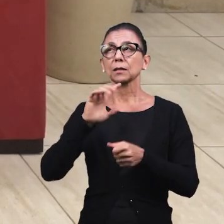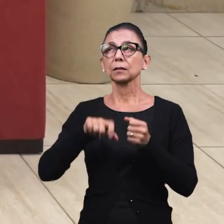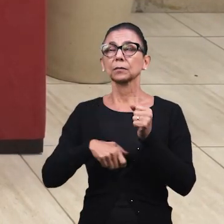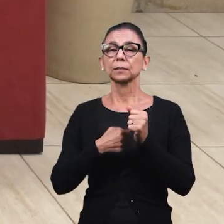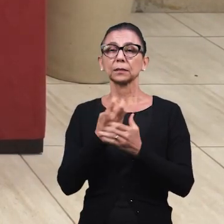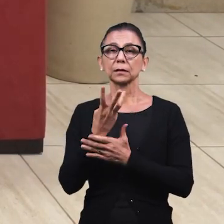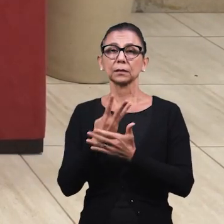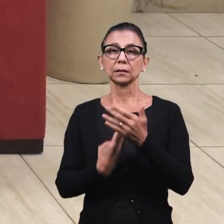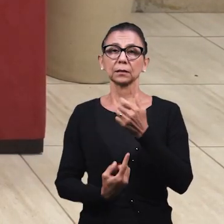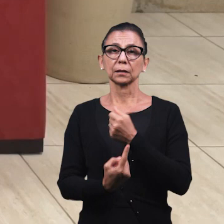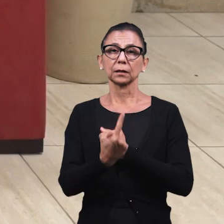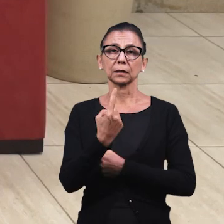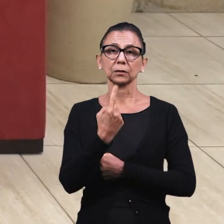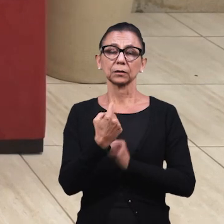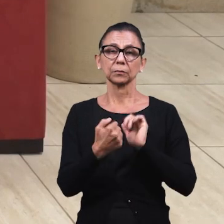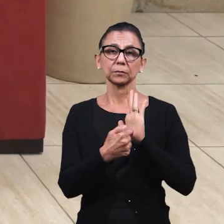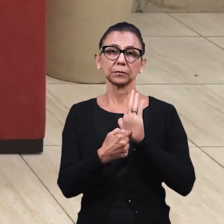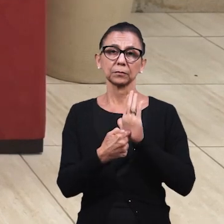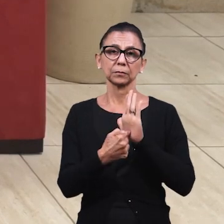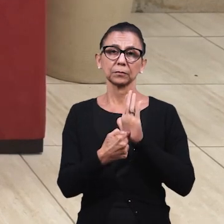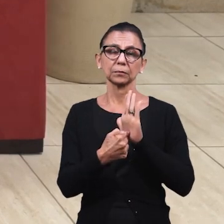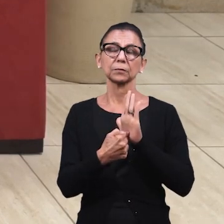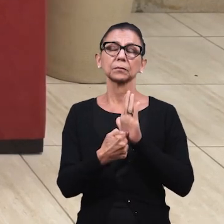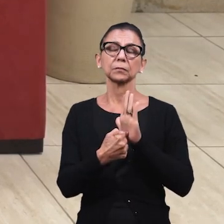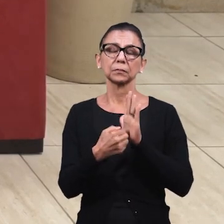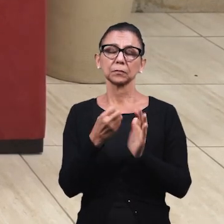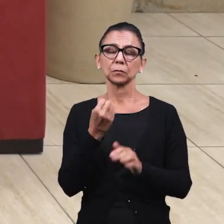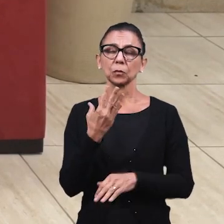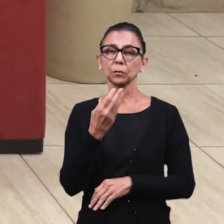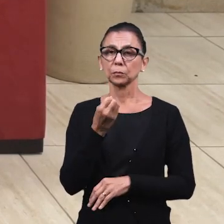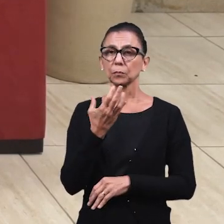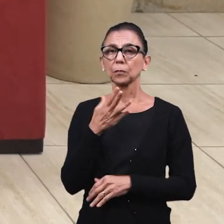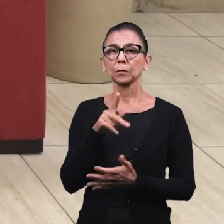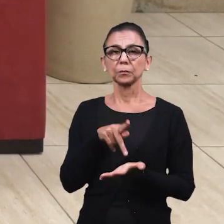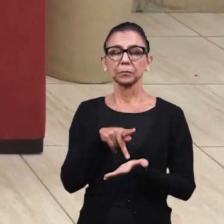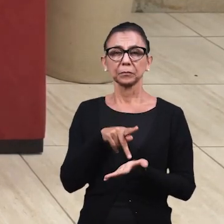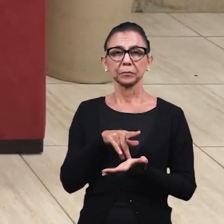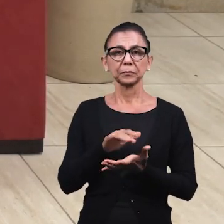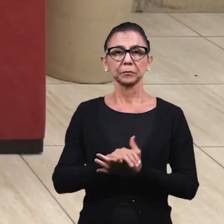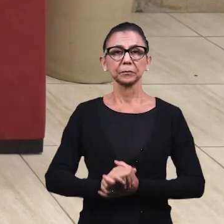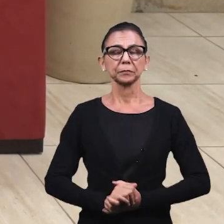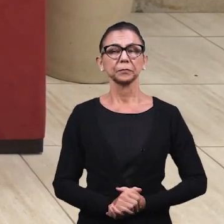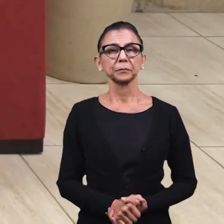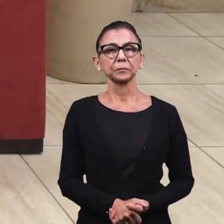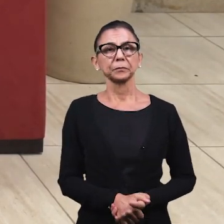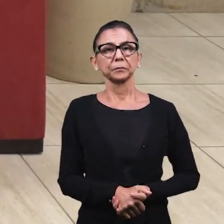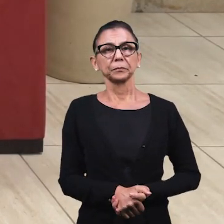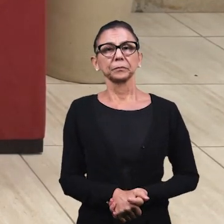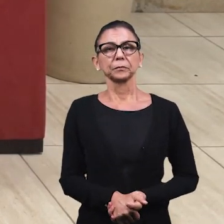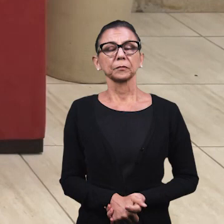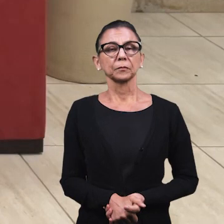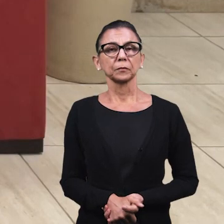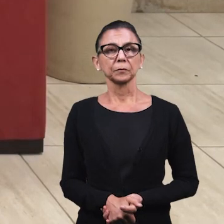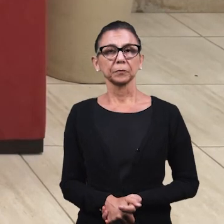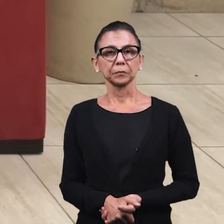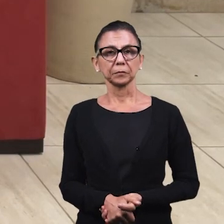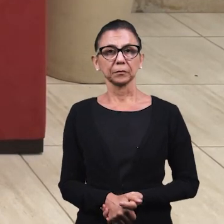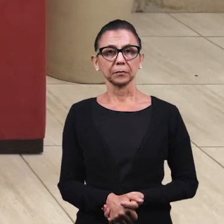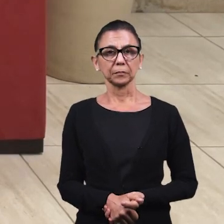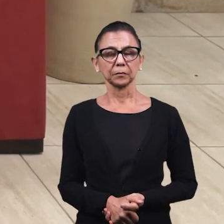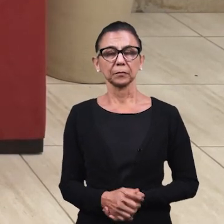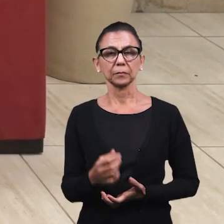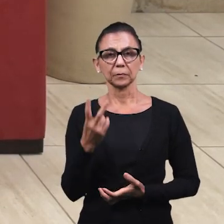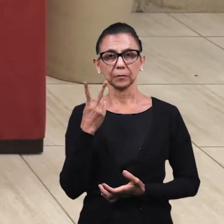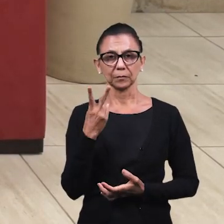nos proporcionado. Louvado seja o nome do Senhor. Muito bom mesmo. Glória a Deus. Vamos à segunda pergunta, simples também, mas que